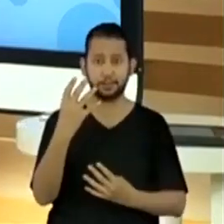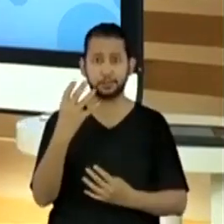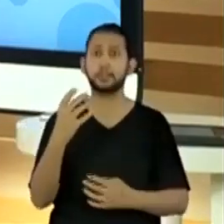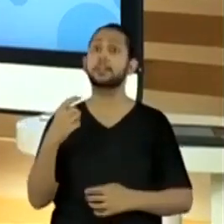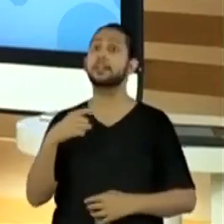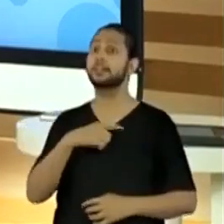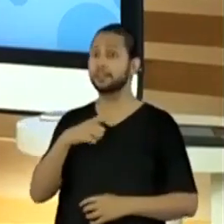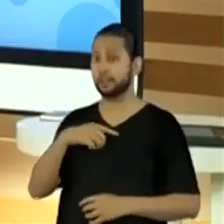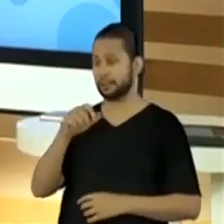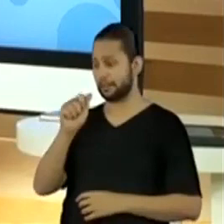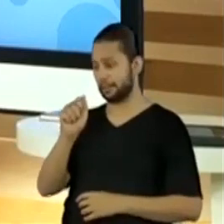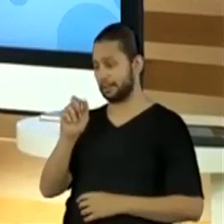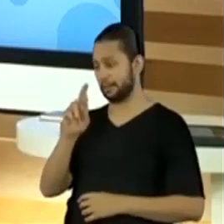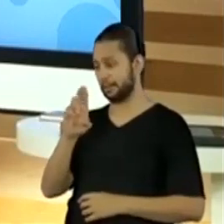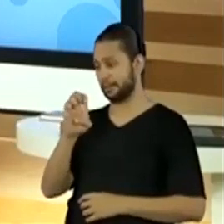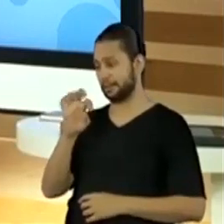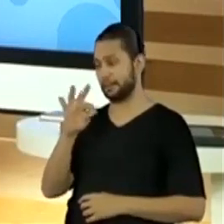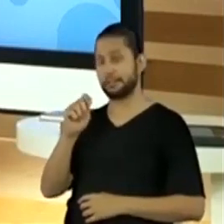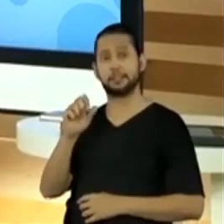arestas